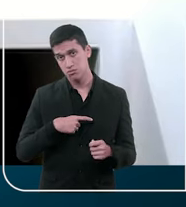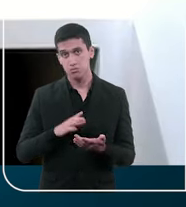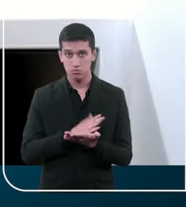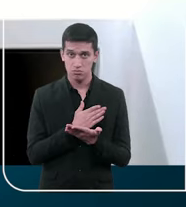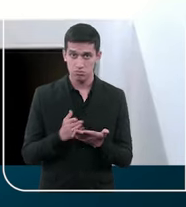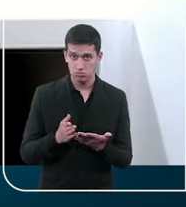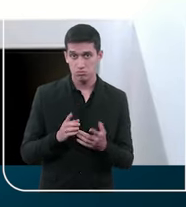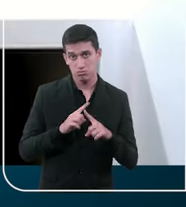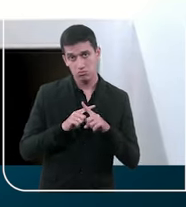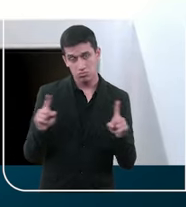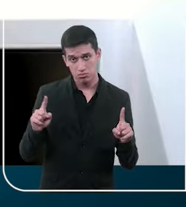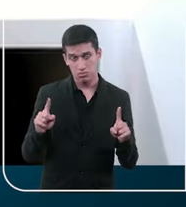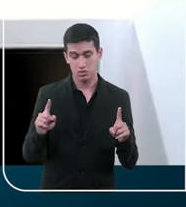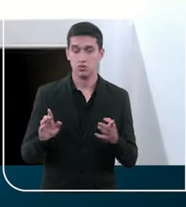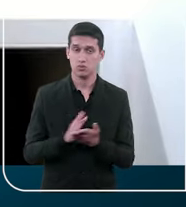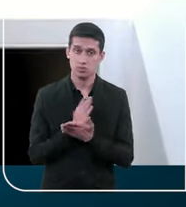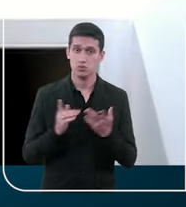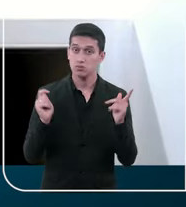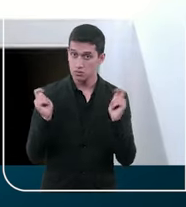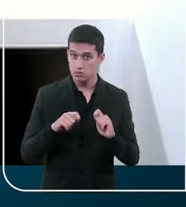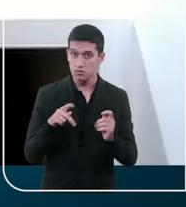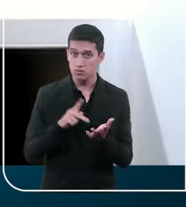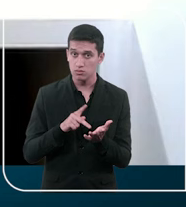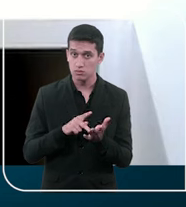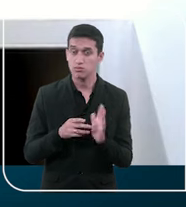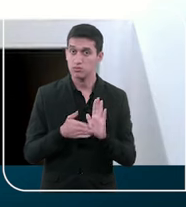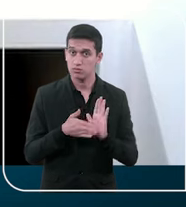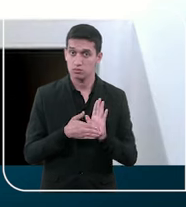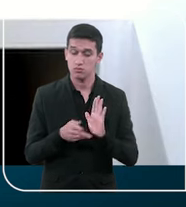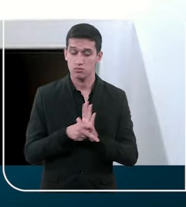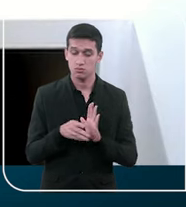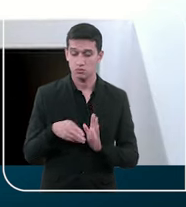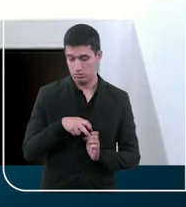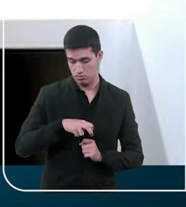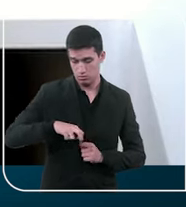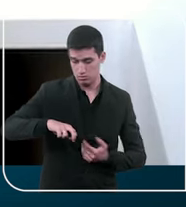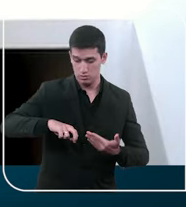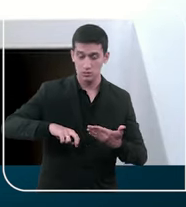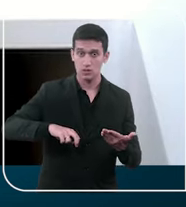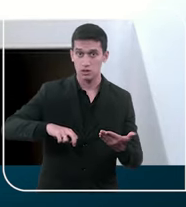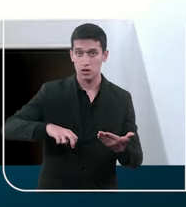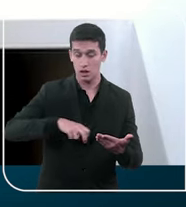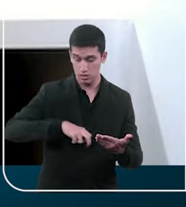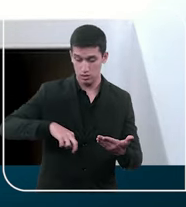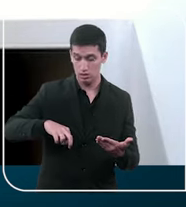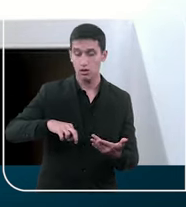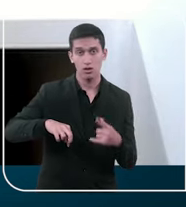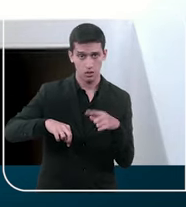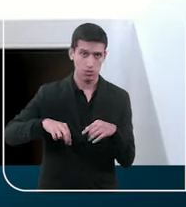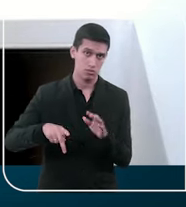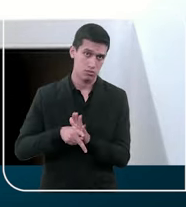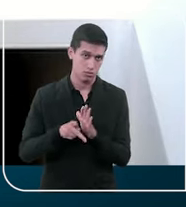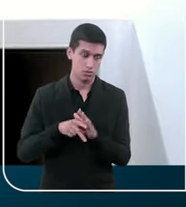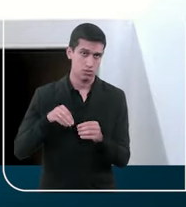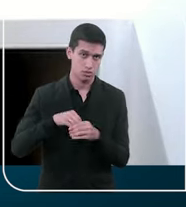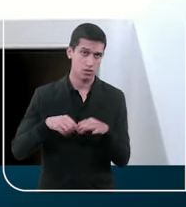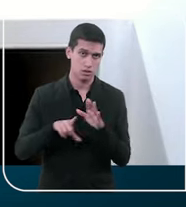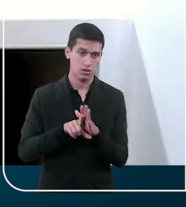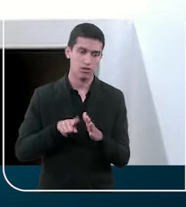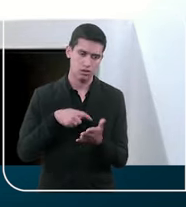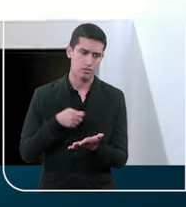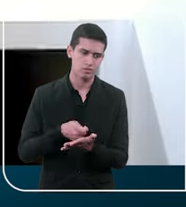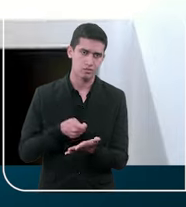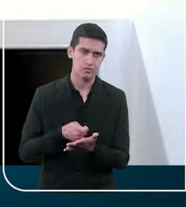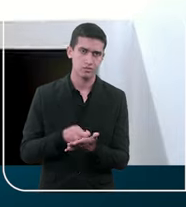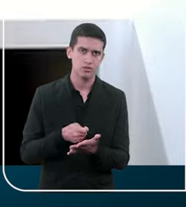Existem as recusas, as escusas, na verdade, que podem ser apresentadas pelos jurados. O júri, ele é um munus legal, então ele